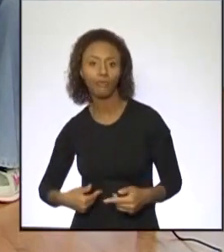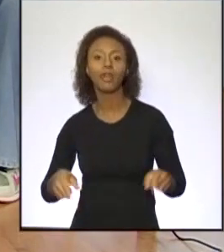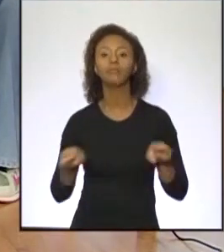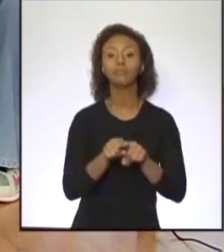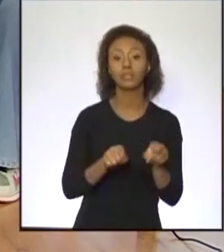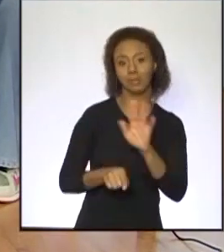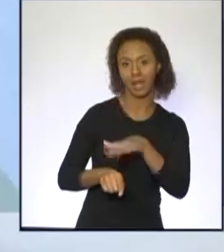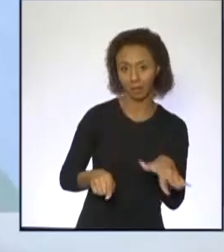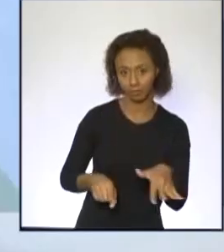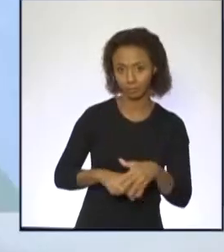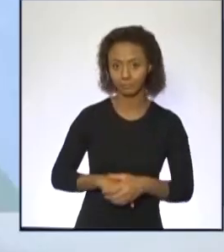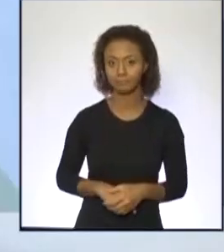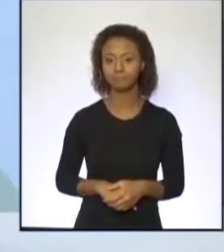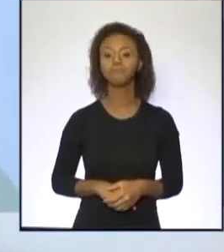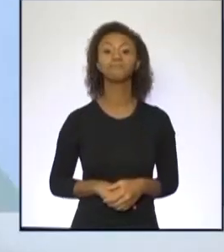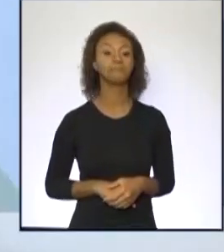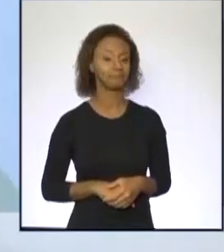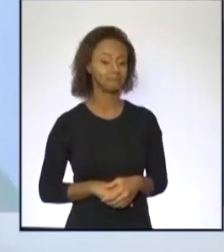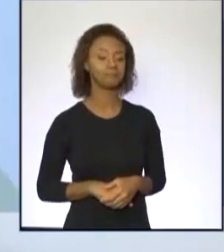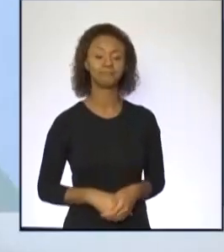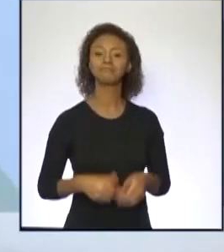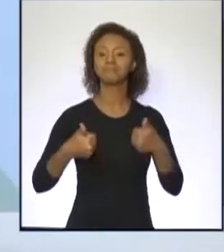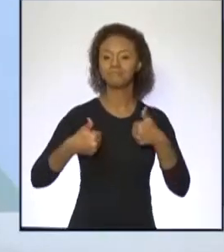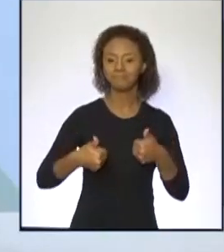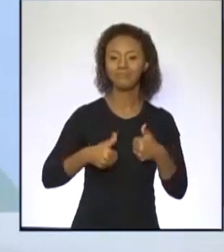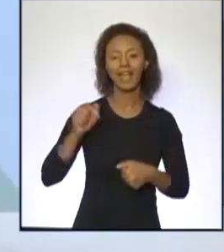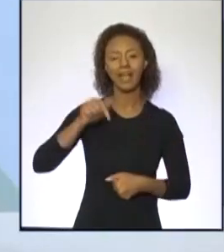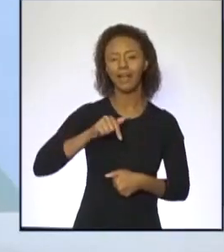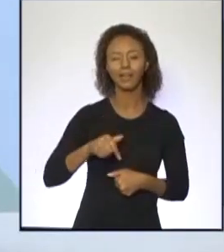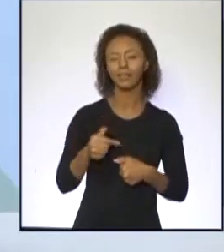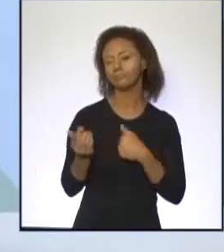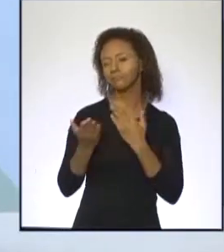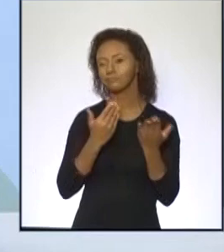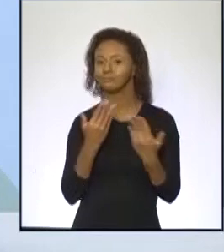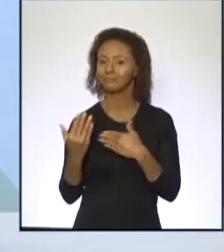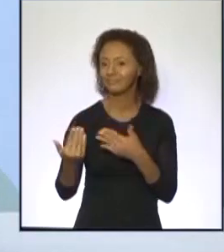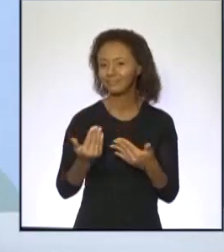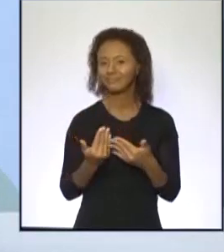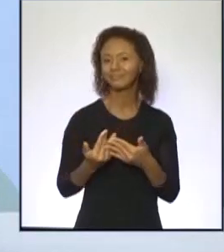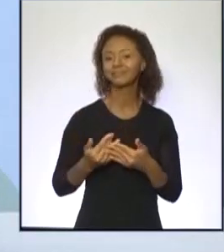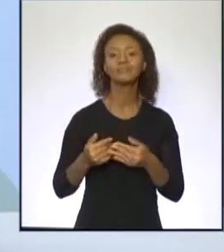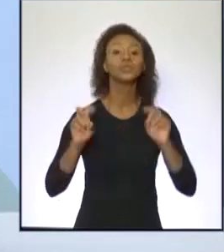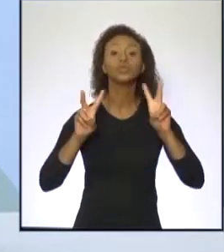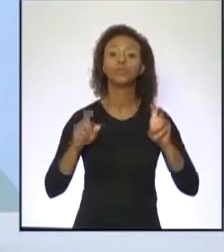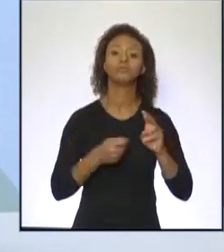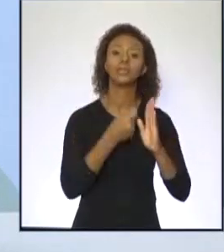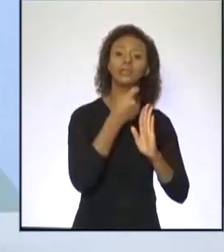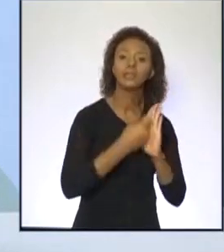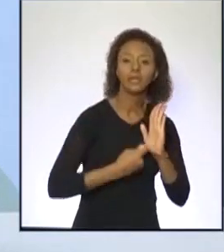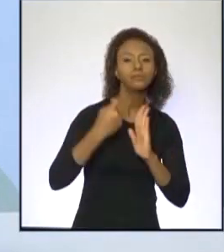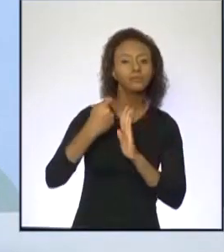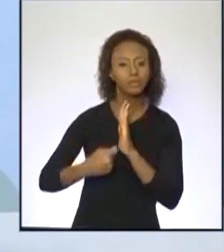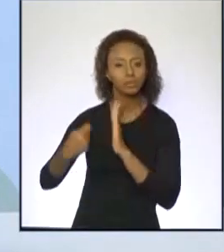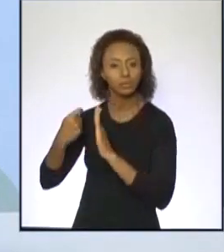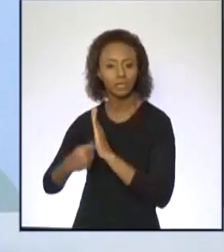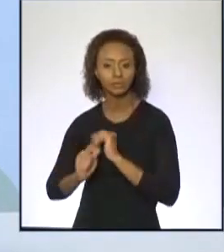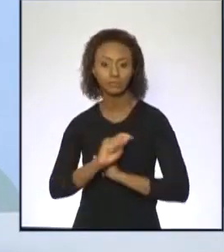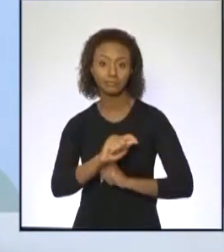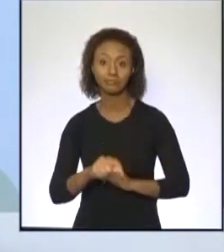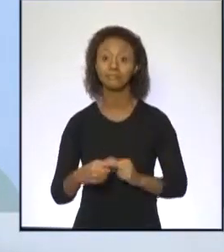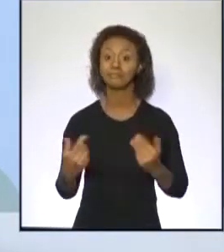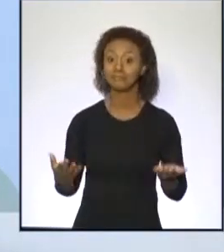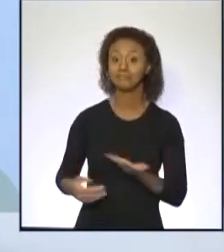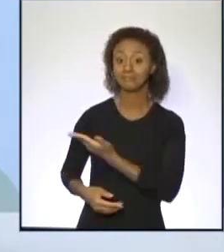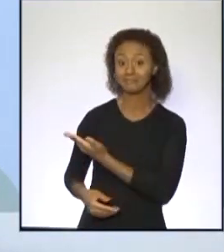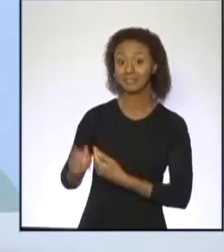Certo. A gente vai fazer um bate-papo a respeito de alguns textos, e a Roseli, que está aqui